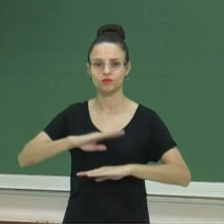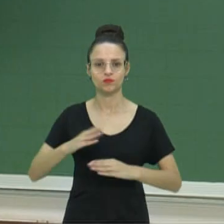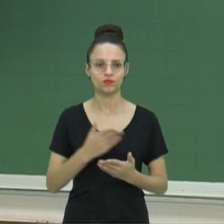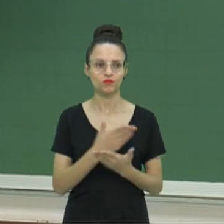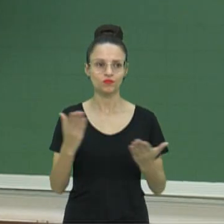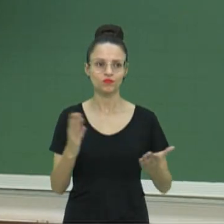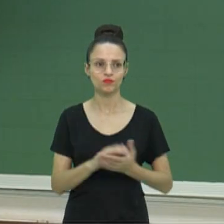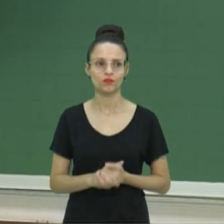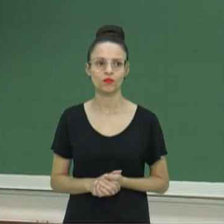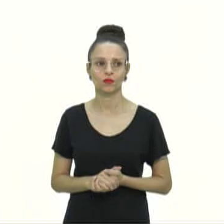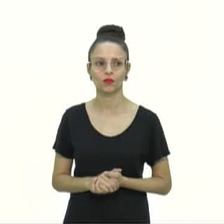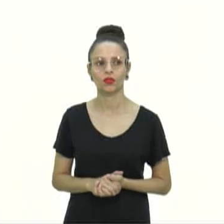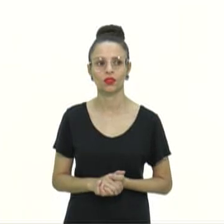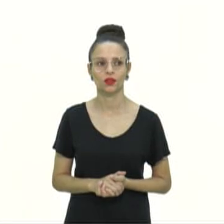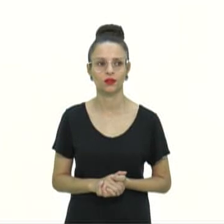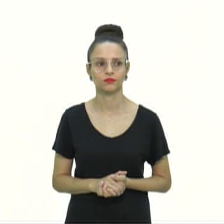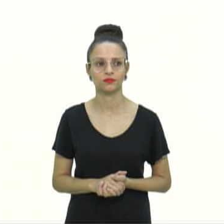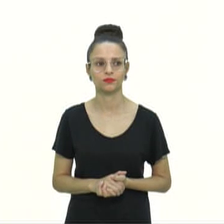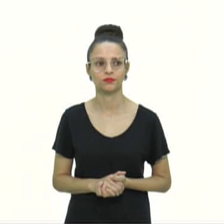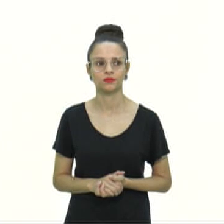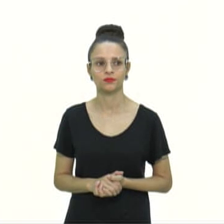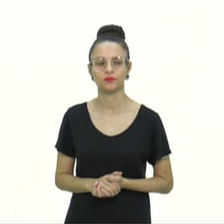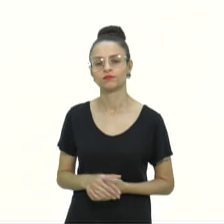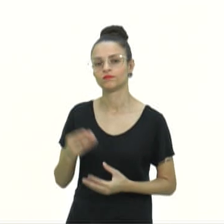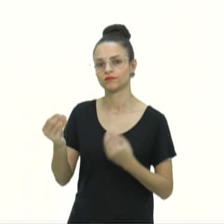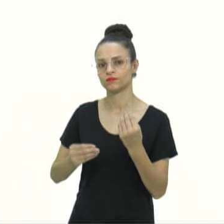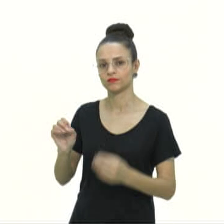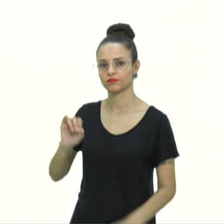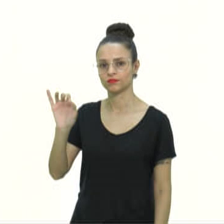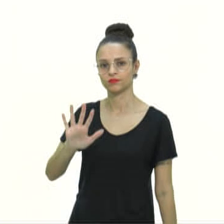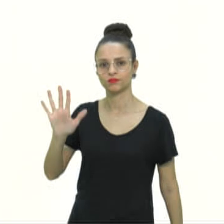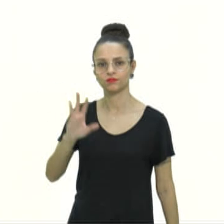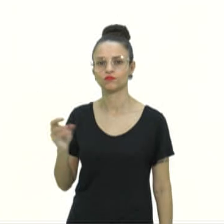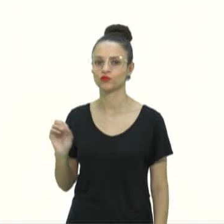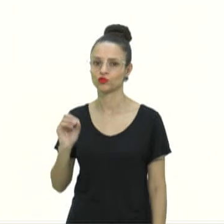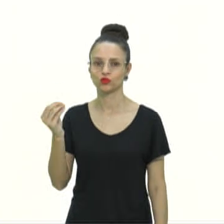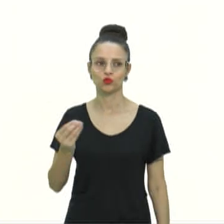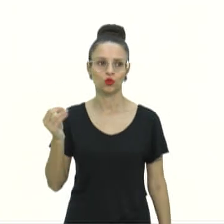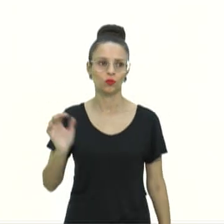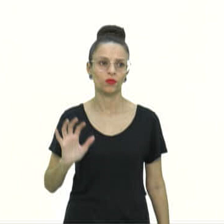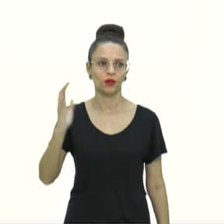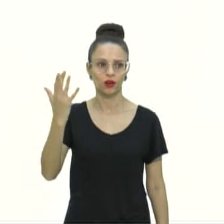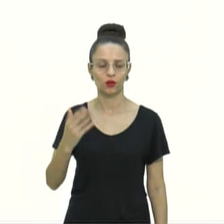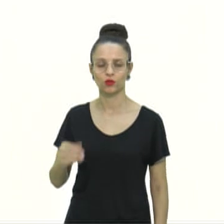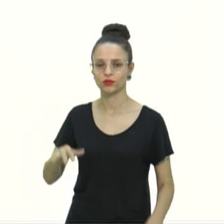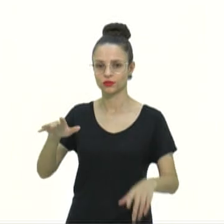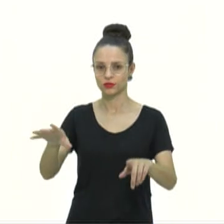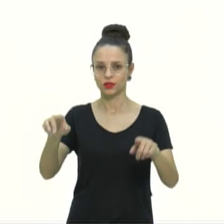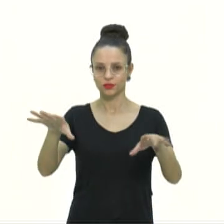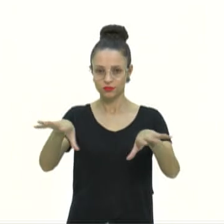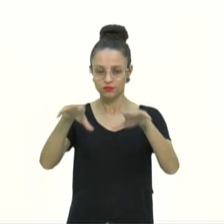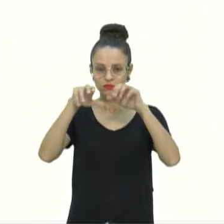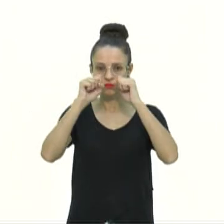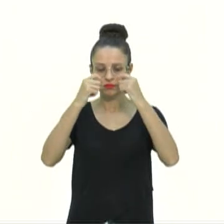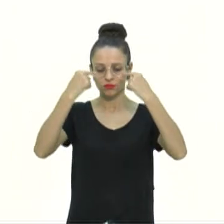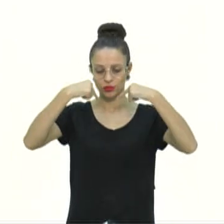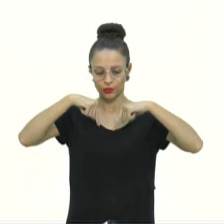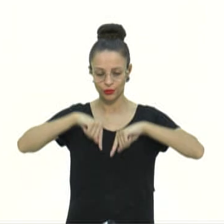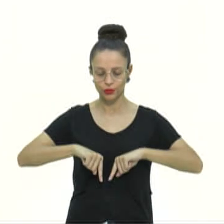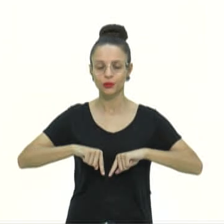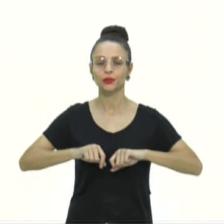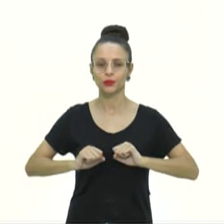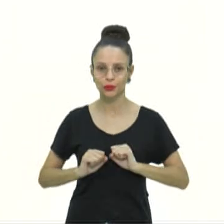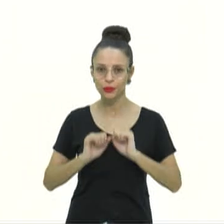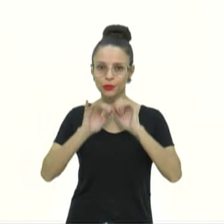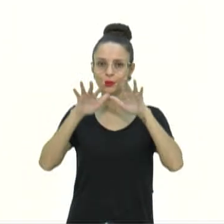vocês. Então aqui está retratado como que acontece o movimento de inspiração e expiração, né?